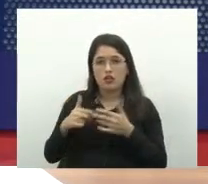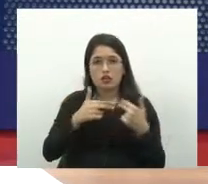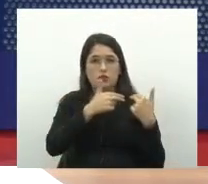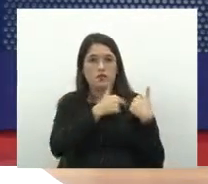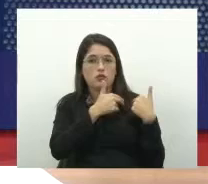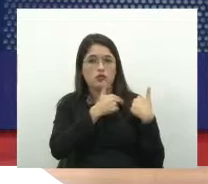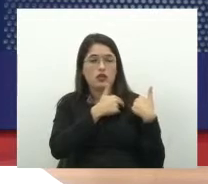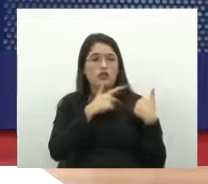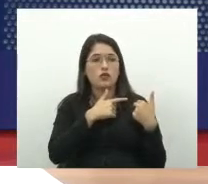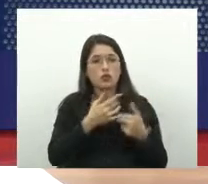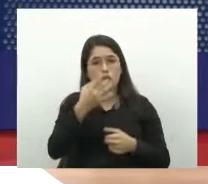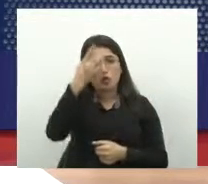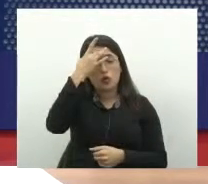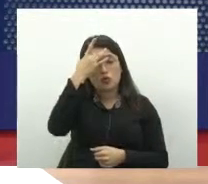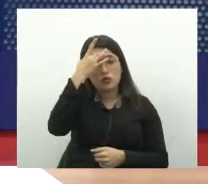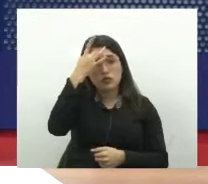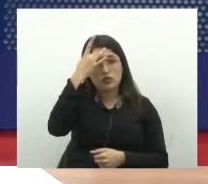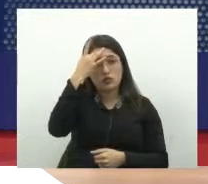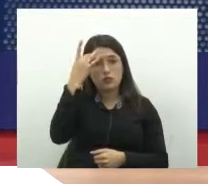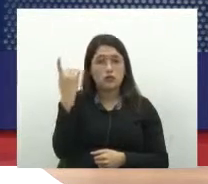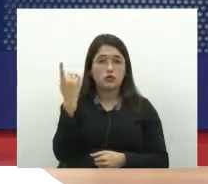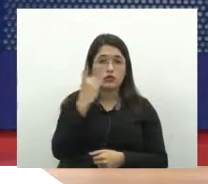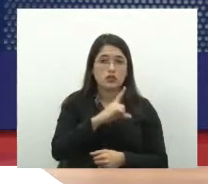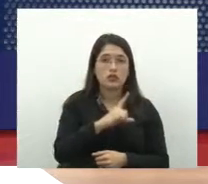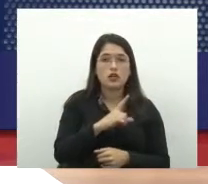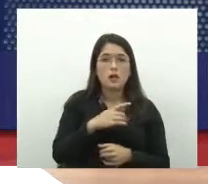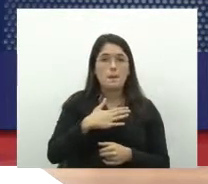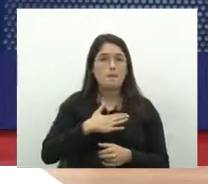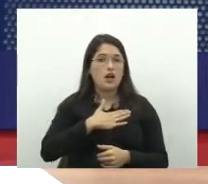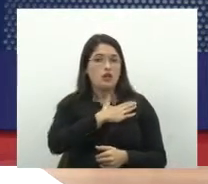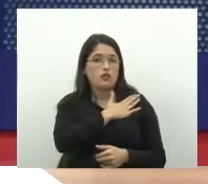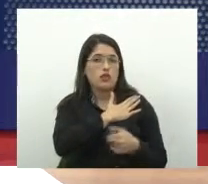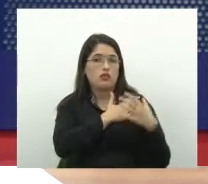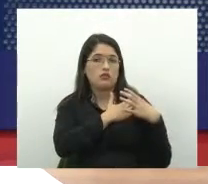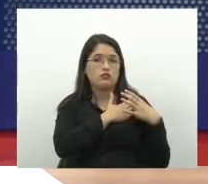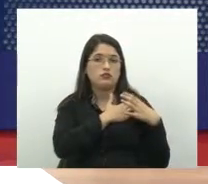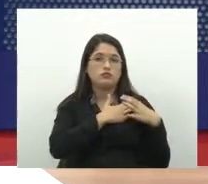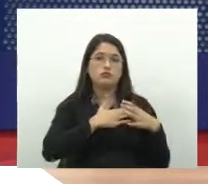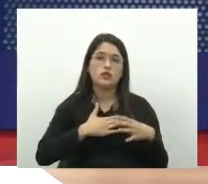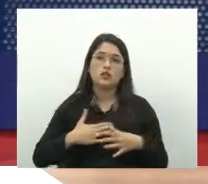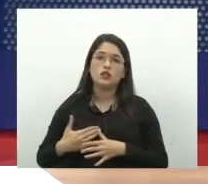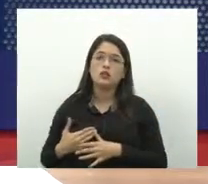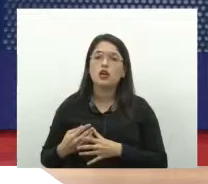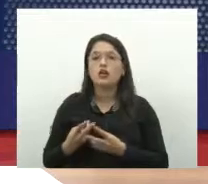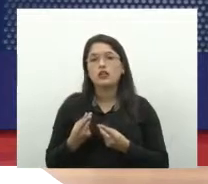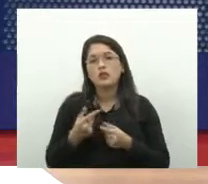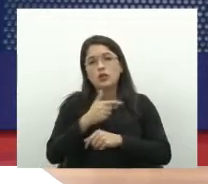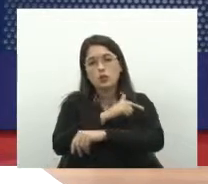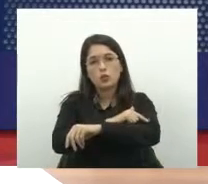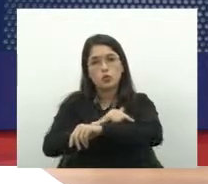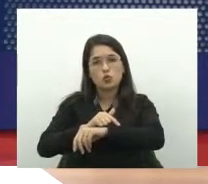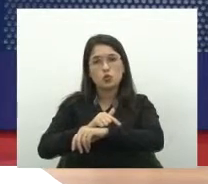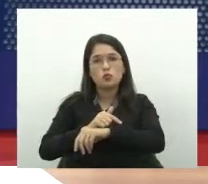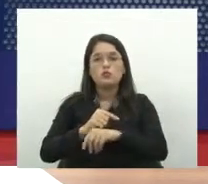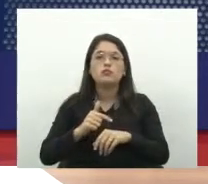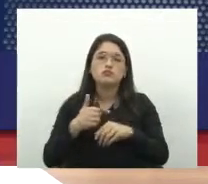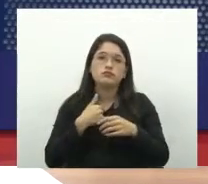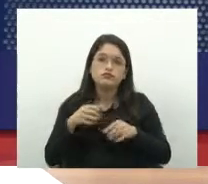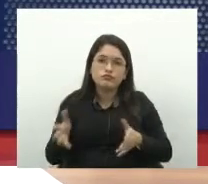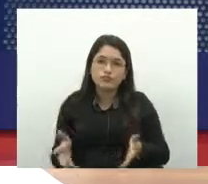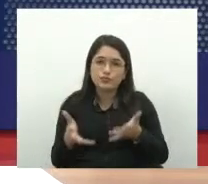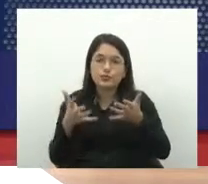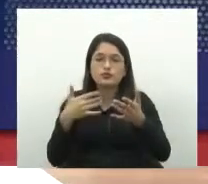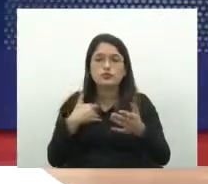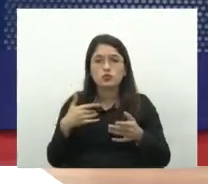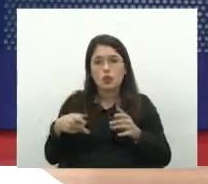na conscientização para ajudar a eliminar preconceitos e maus hábitos, em contrapartida incentivando ações positivas, promovendo